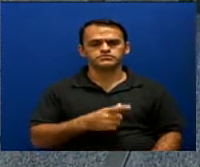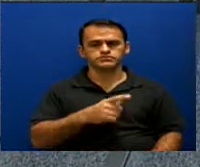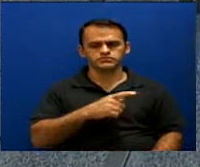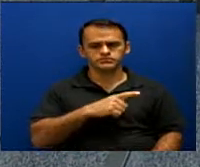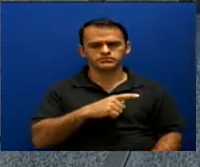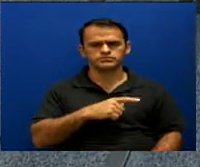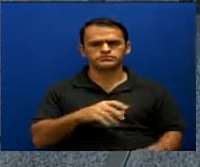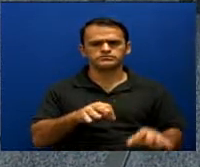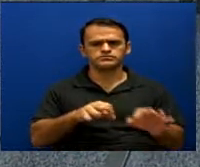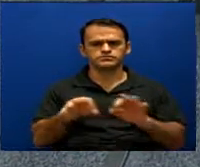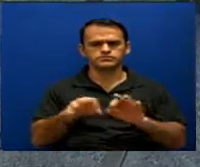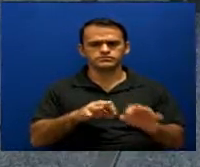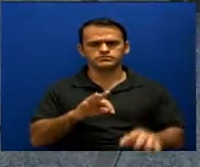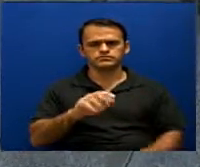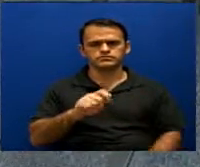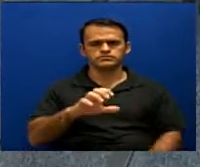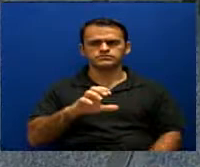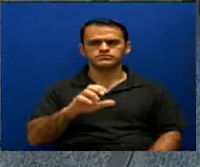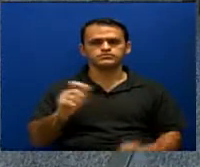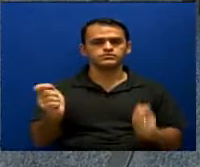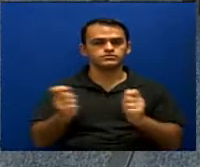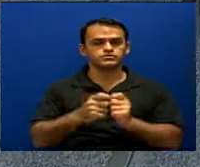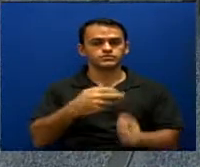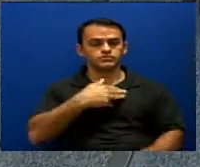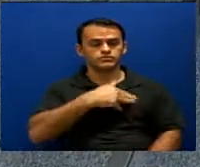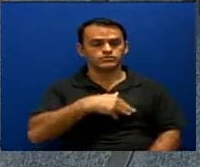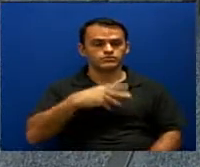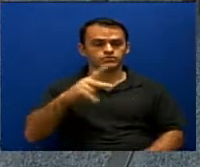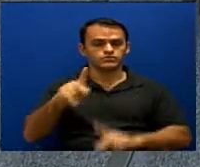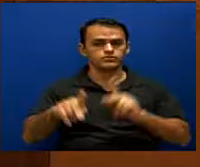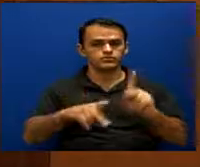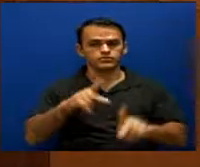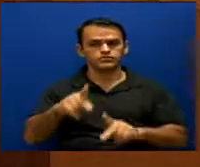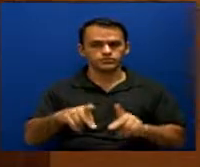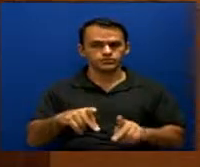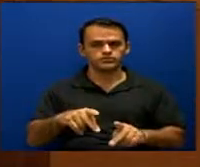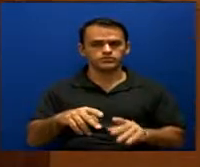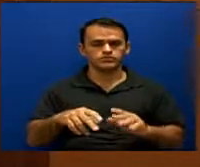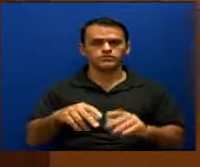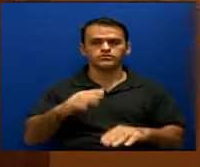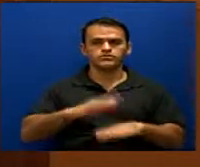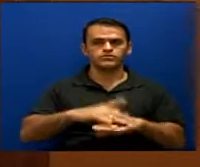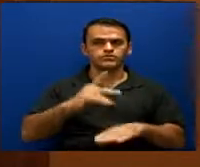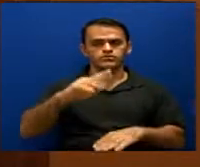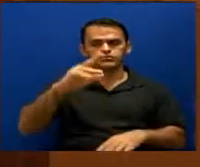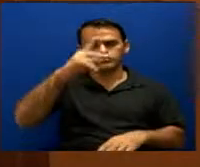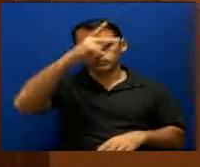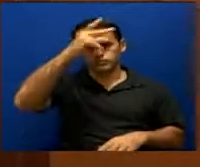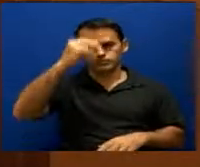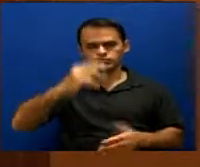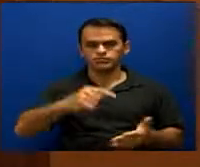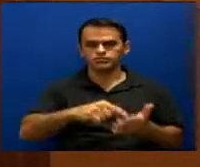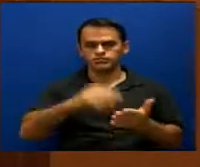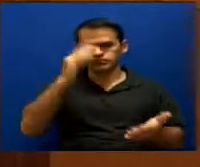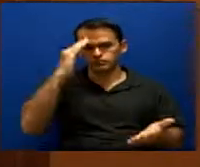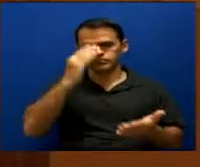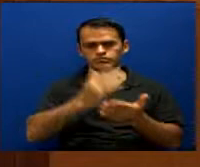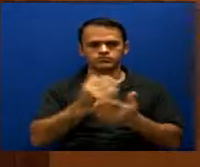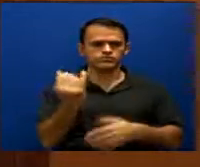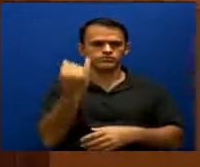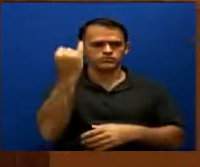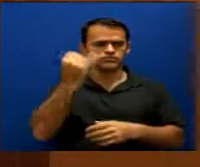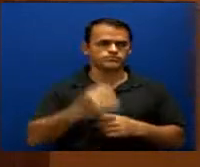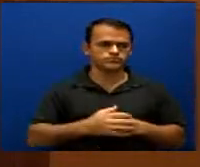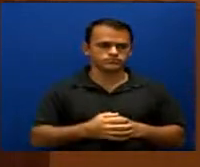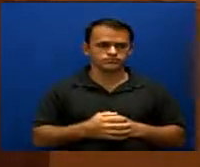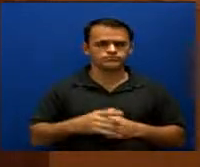TAC com o Ministério Público que o prefeito vai ter que cumprir. Quer dizer, se a gente vota contrário a isso, nós estamos contra